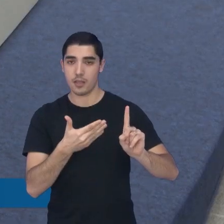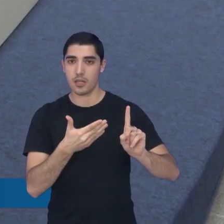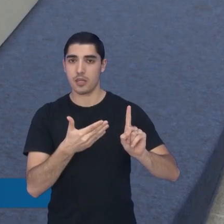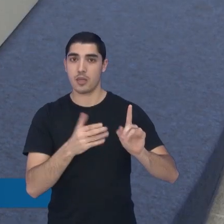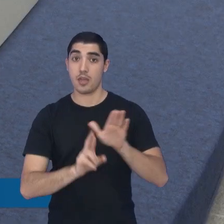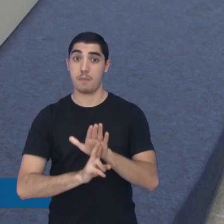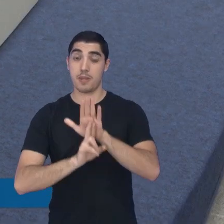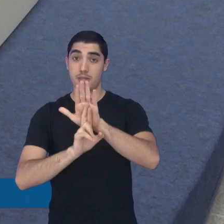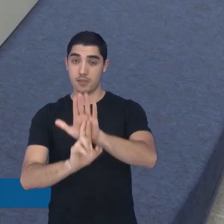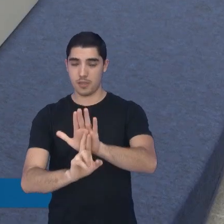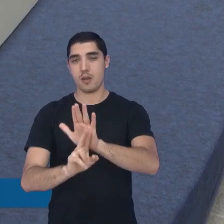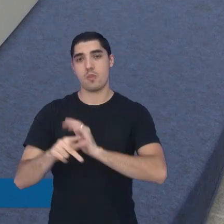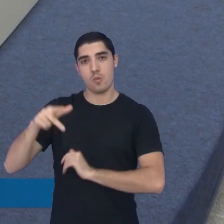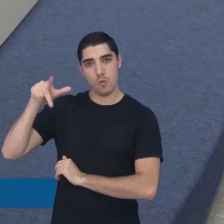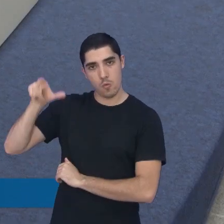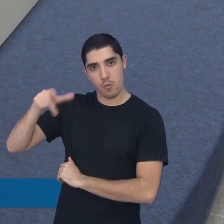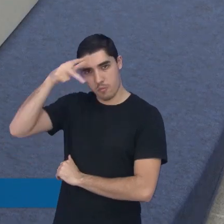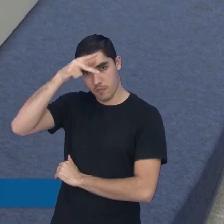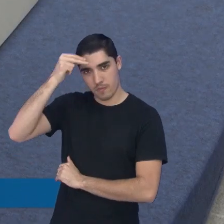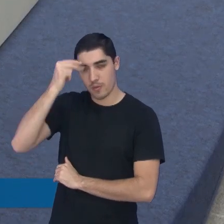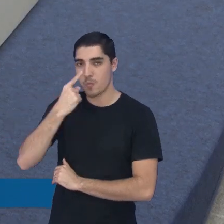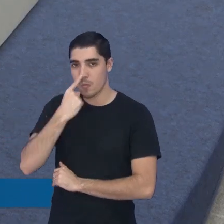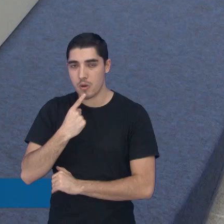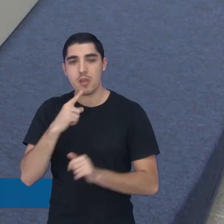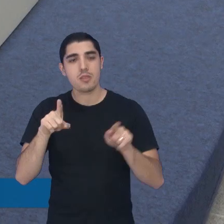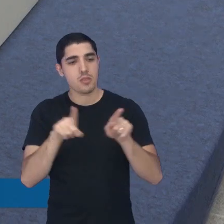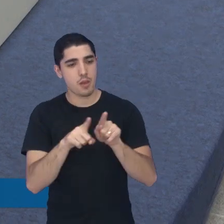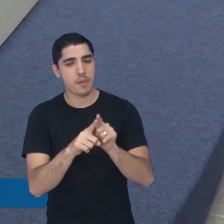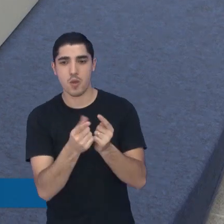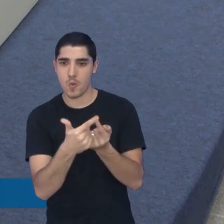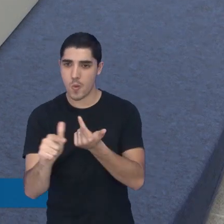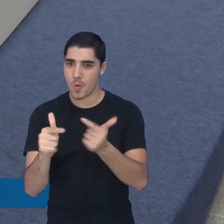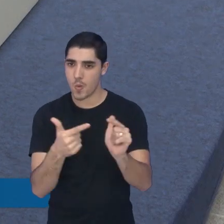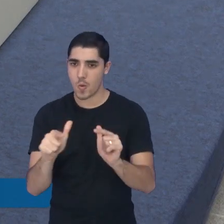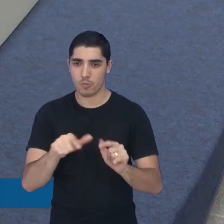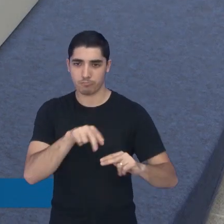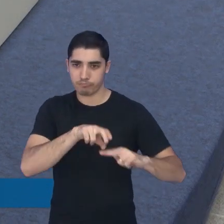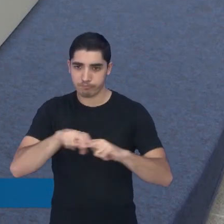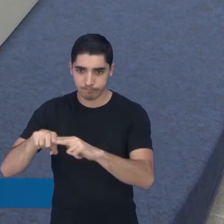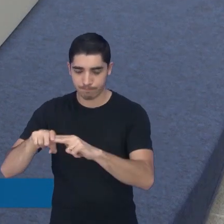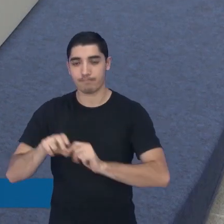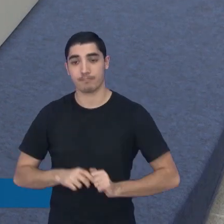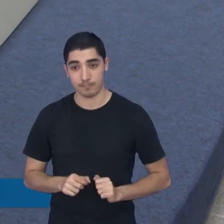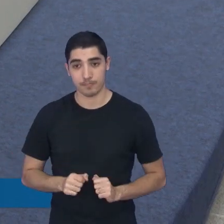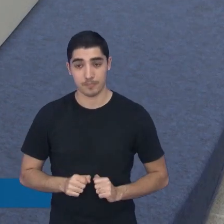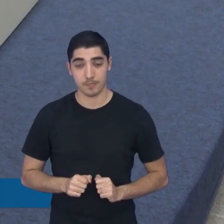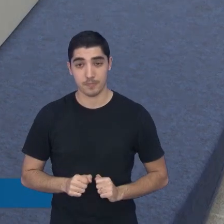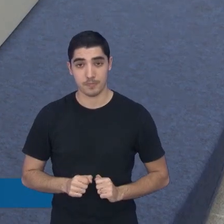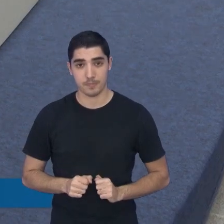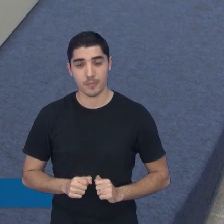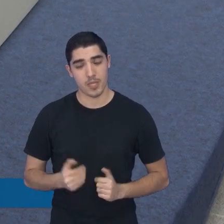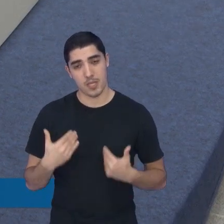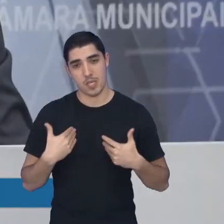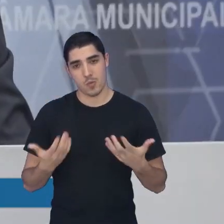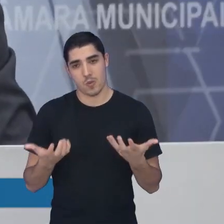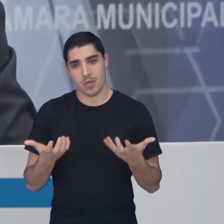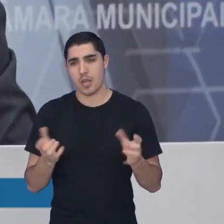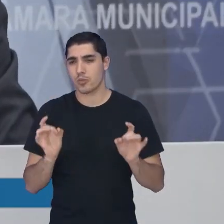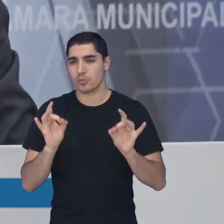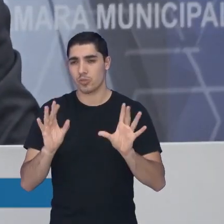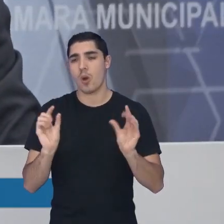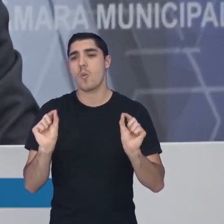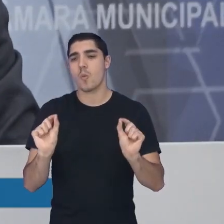seu nome, todos os presentes aqui em nosso plenário. Eu queria só deixar